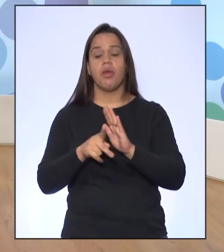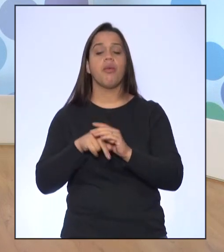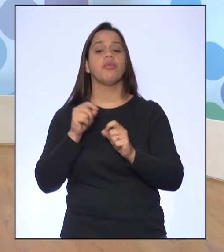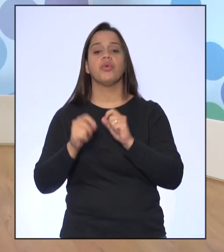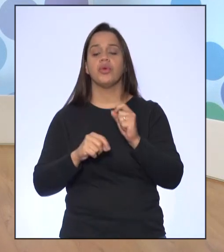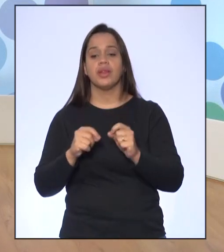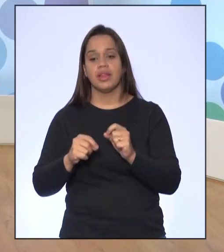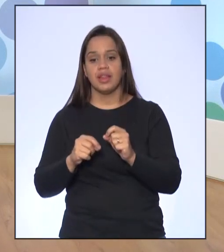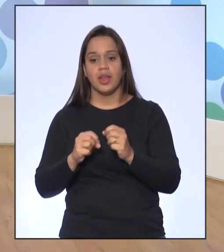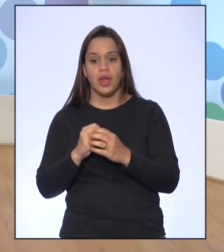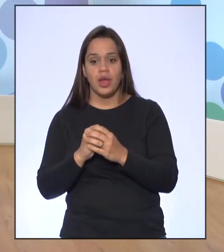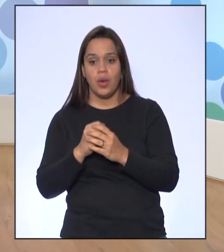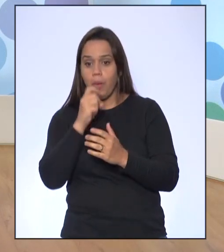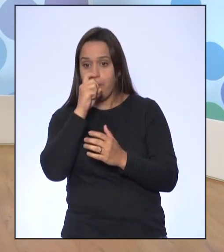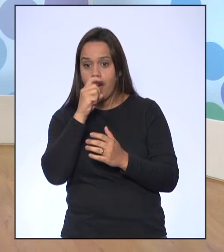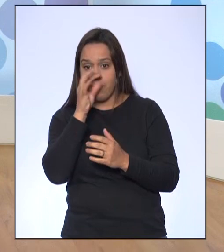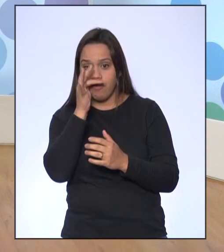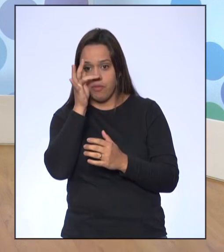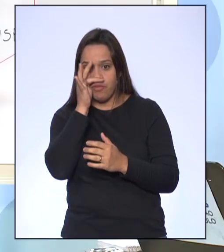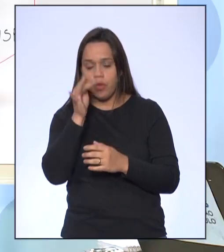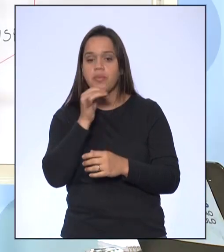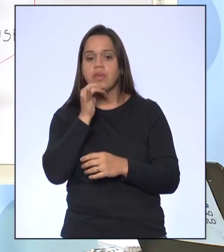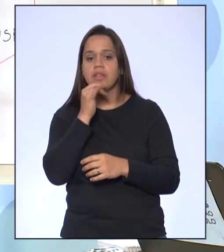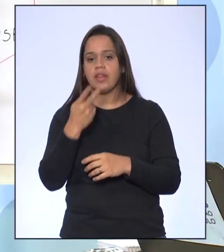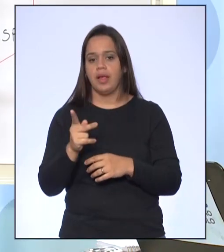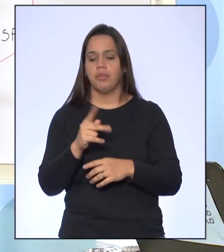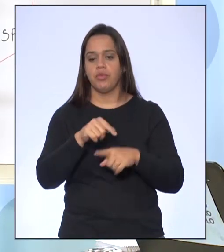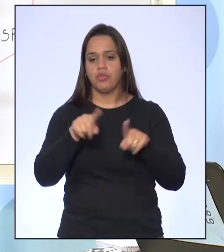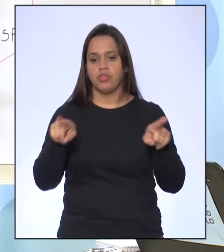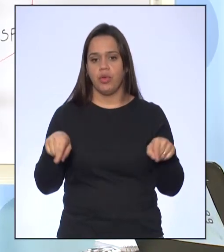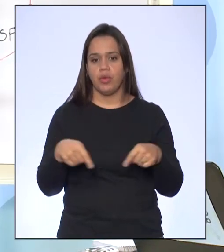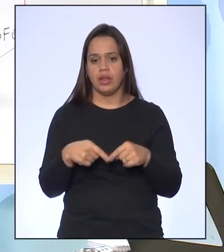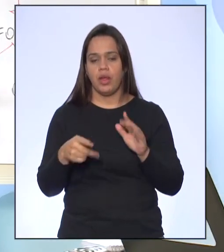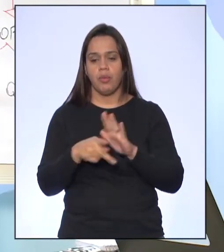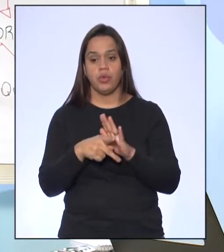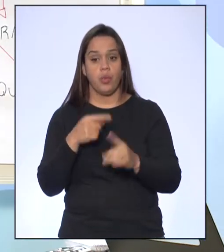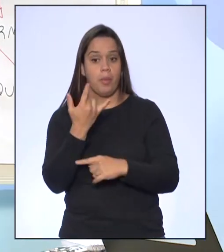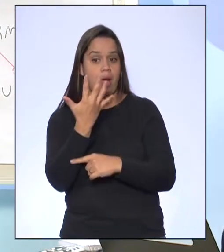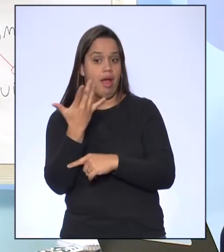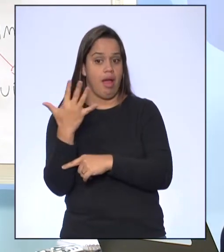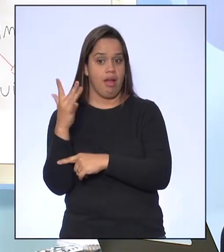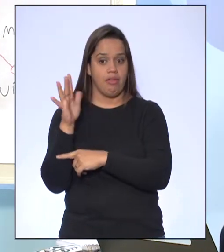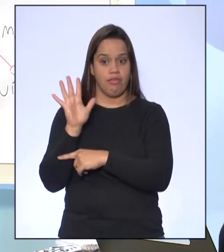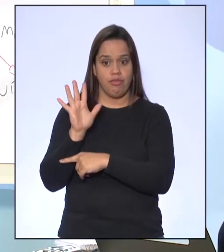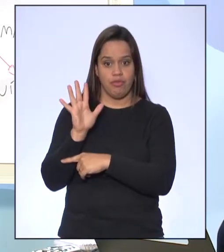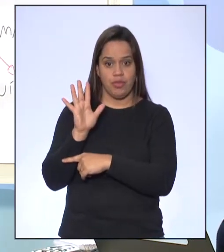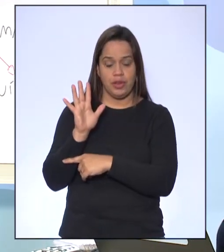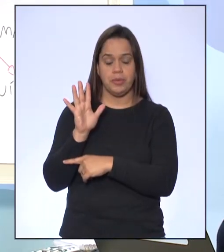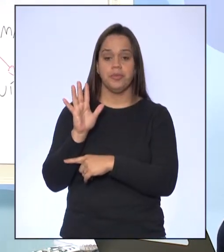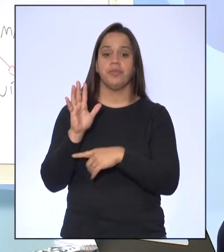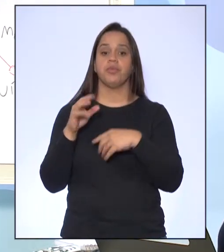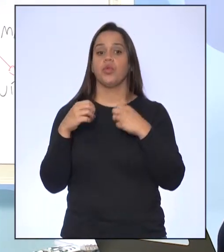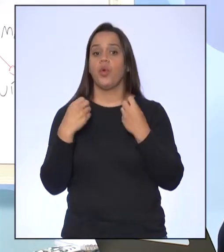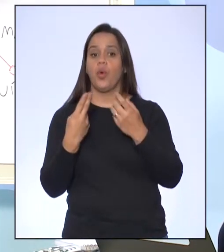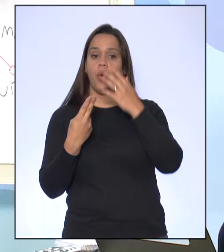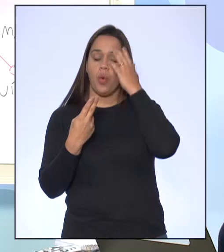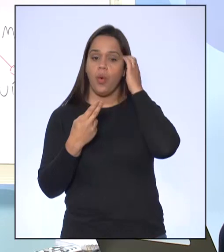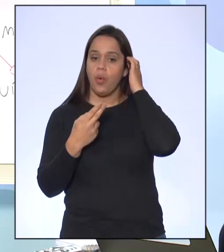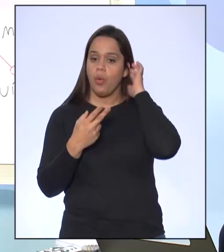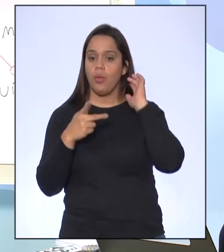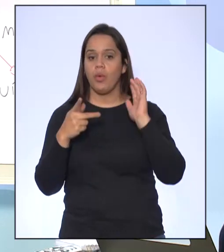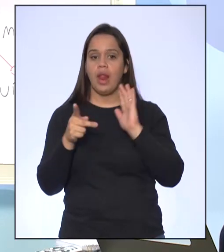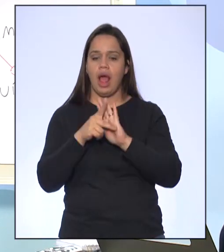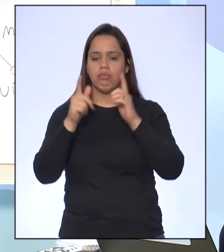ali na sua sala. Quer ver, por exemplo, no seu quintal, uma linda árvore. Ou lá nas